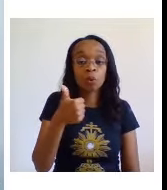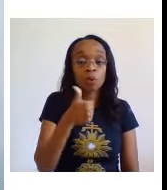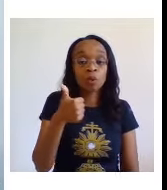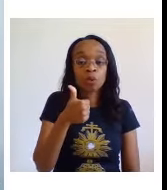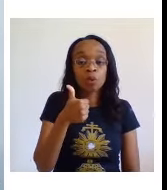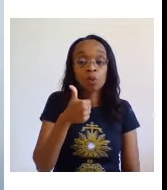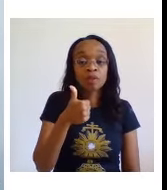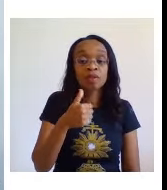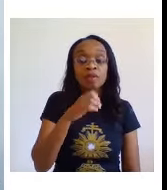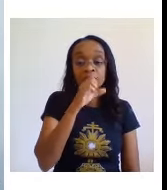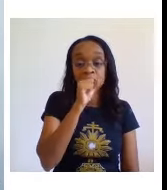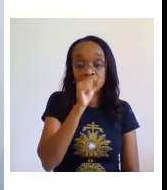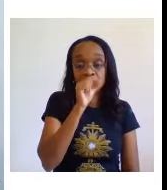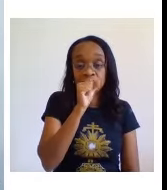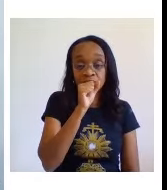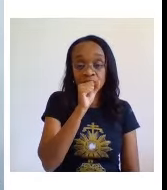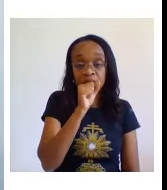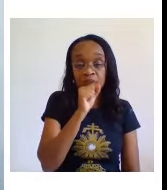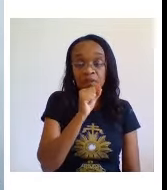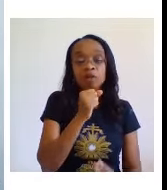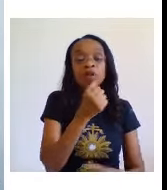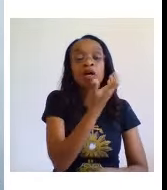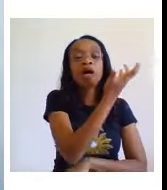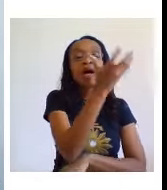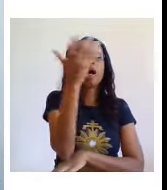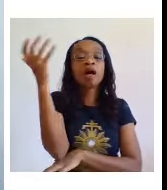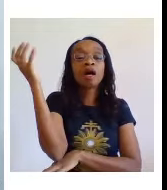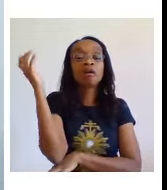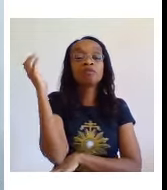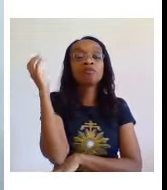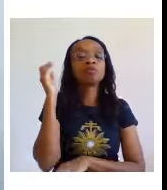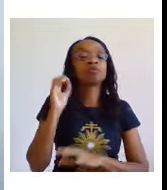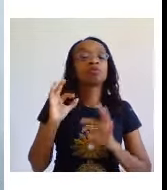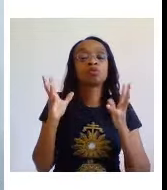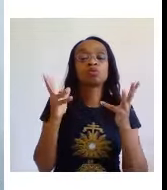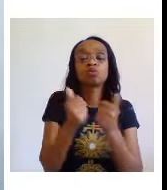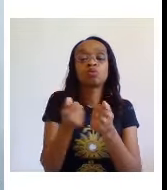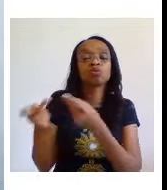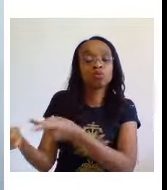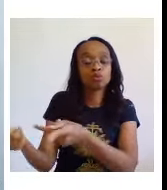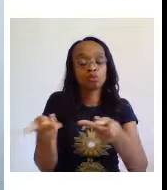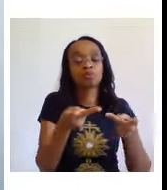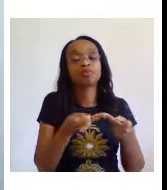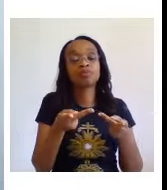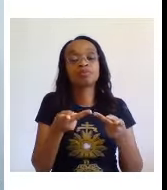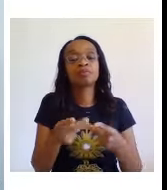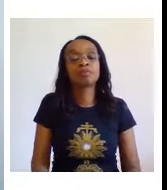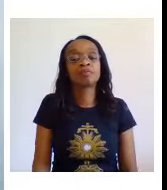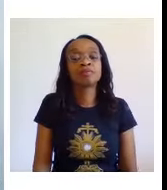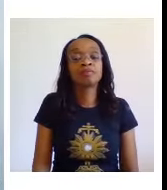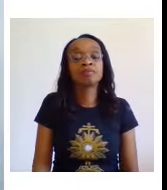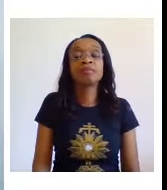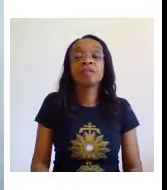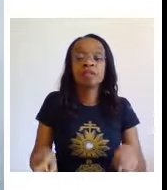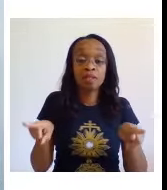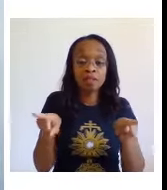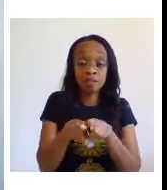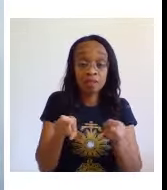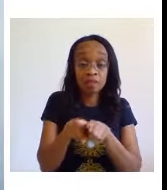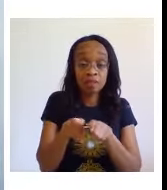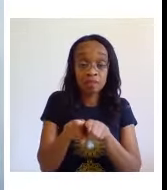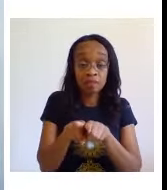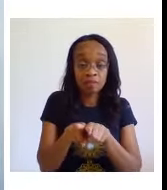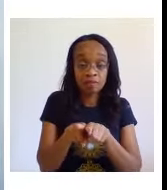no Jardim Mariana, o plantio de várias árvores, né? Estão todos convidados. Também gostaríamos de